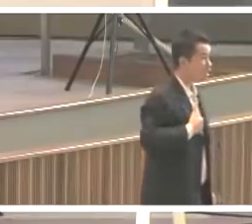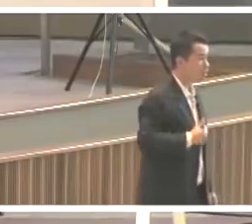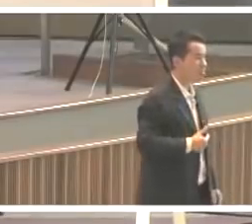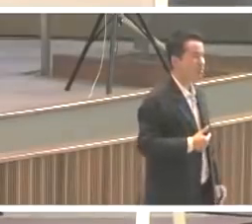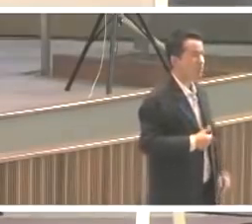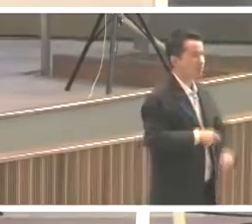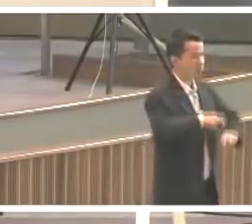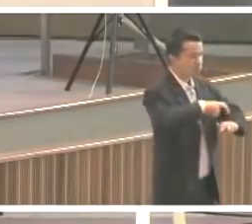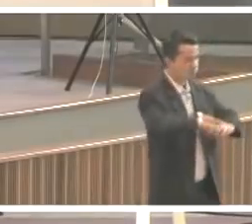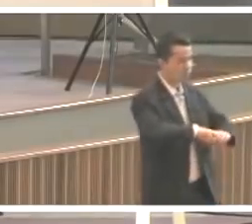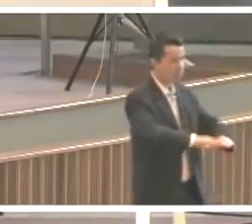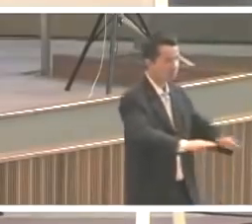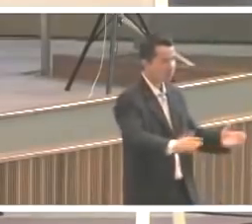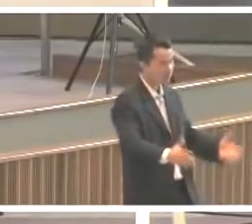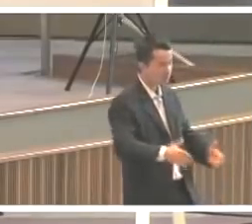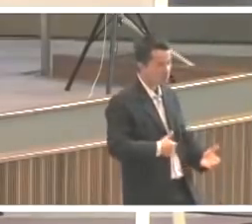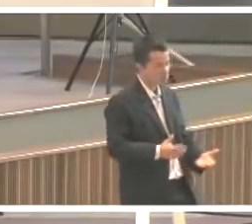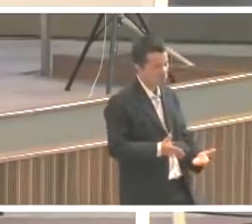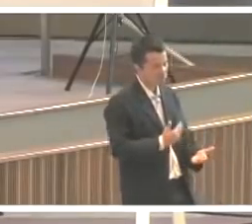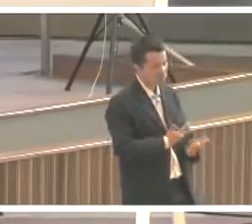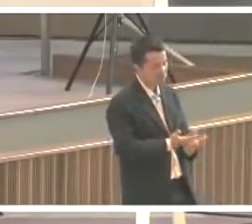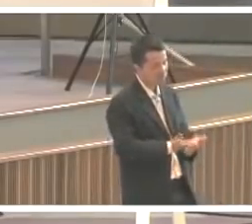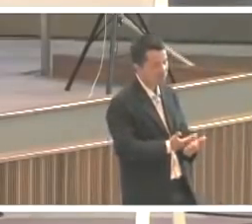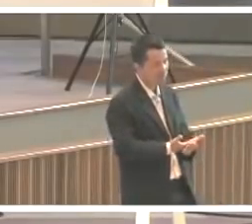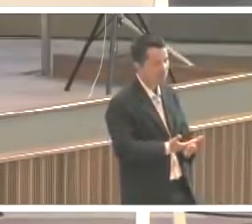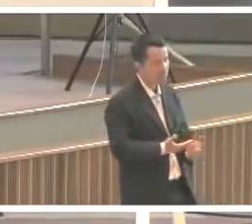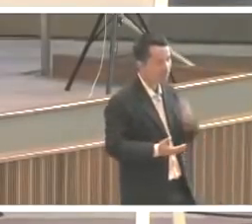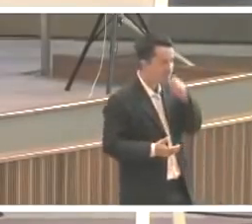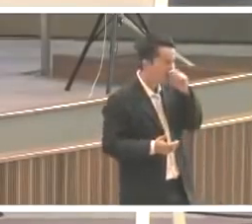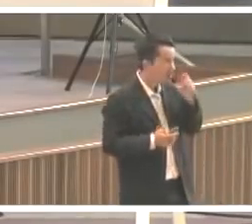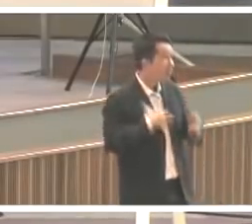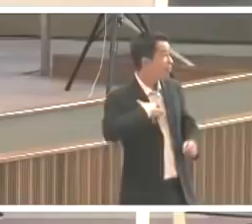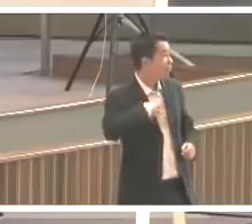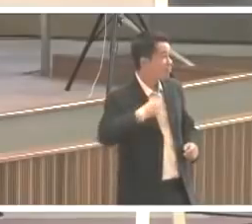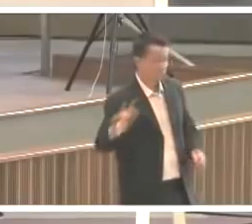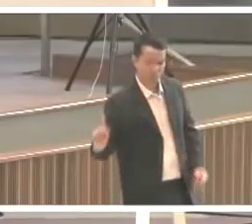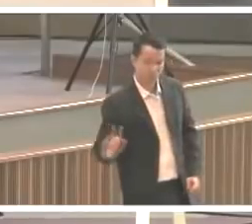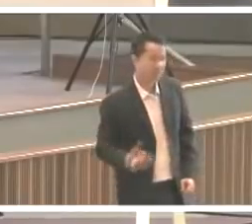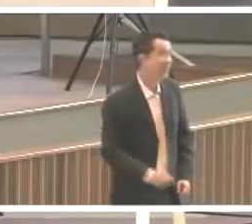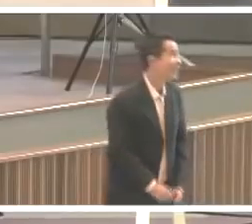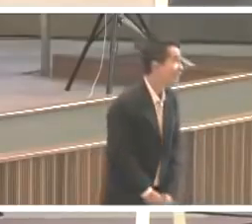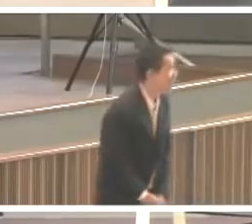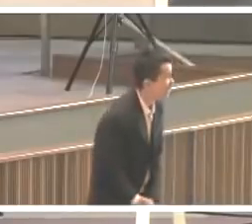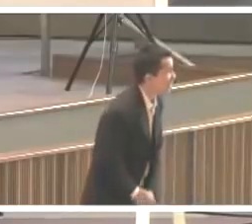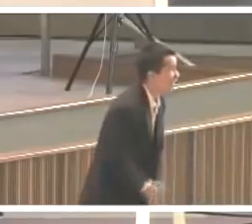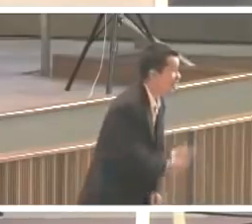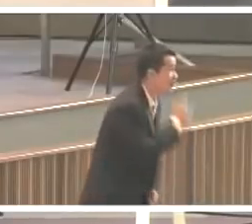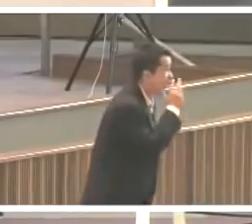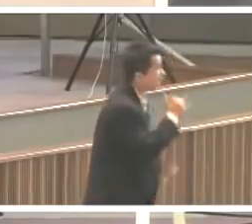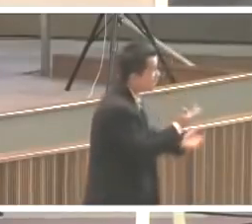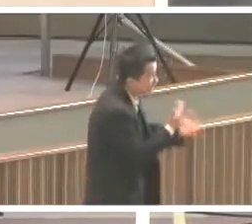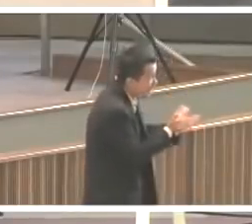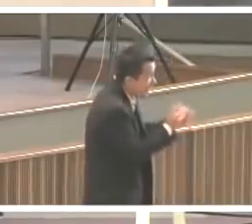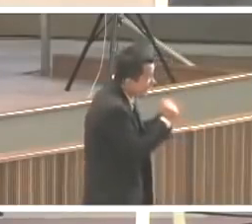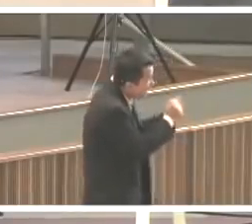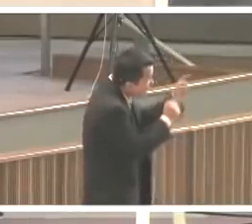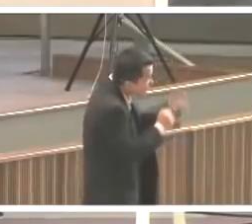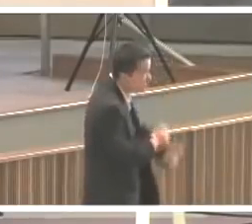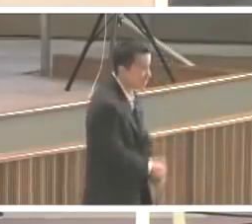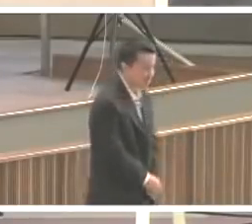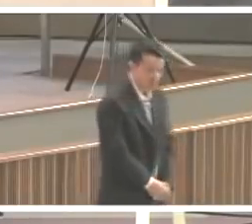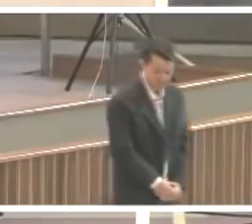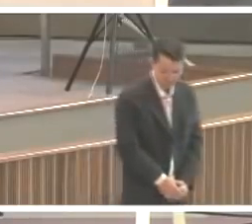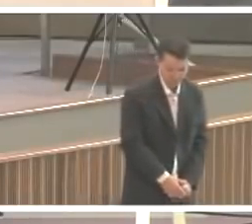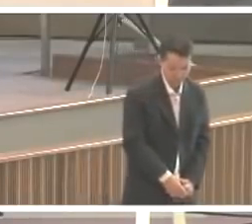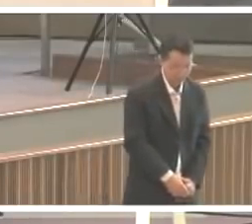ele falou: papai, me dá aquele livro. Era um livro que tinha mais de 1.500 páginas, um negócio desse tamanho assim, não tinha uma figura. E